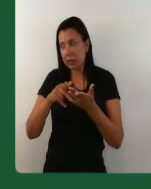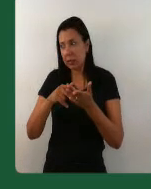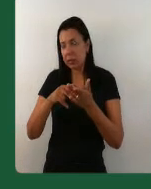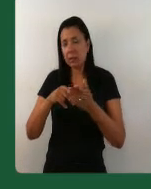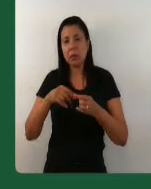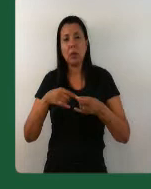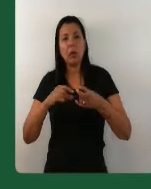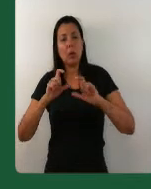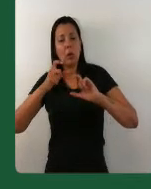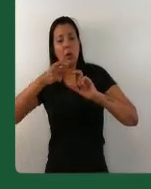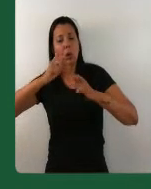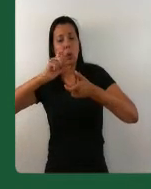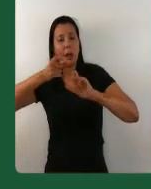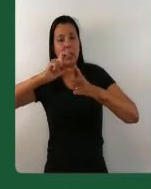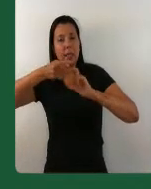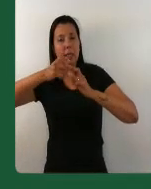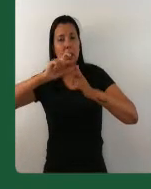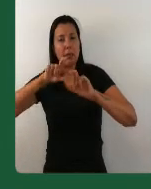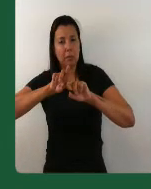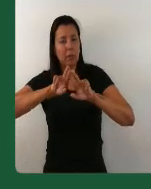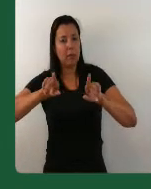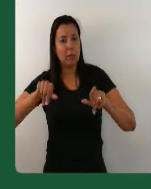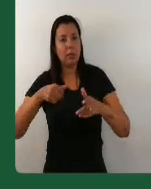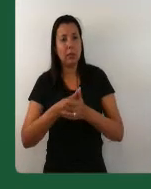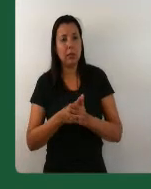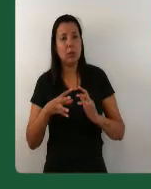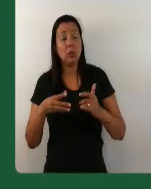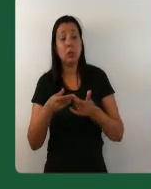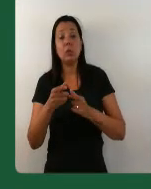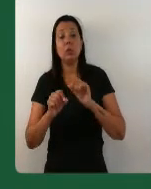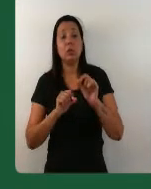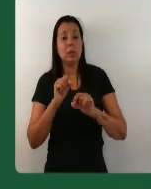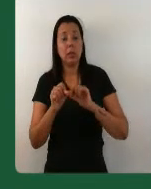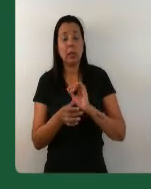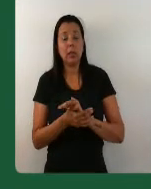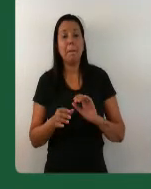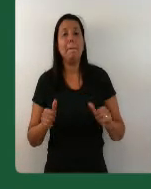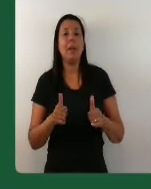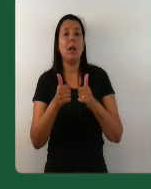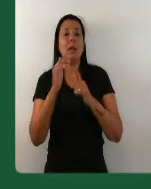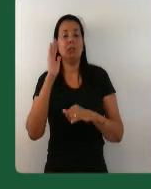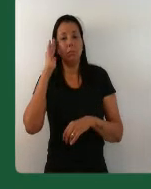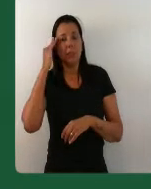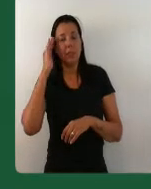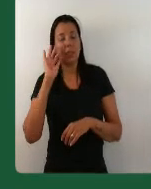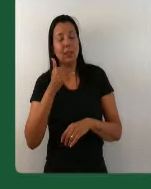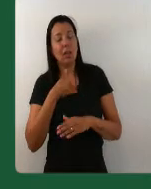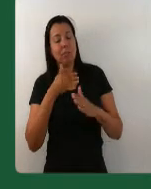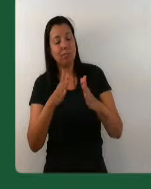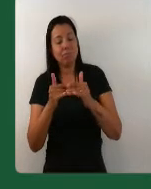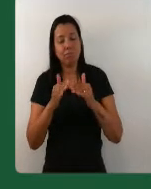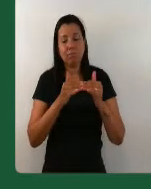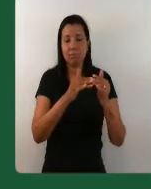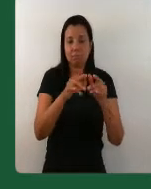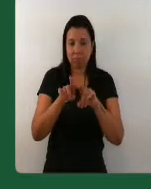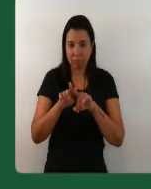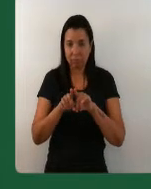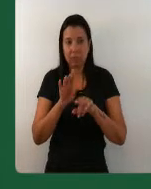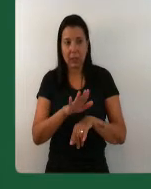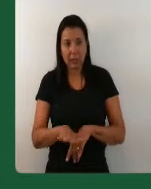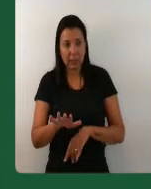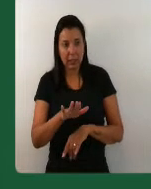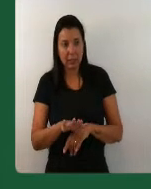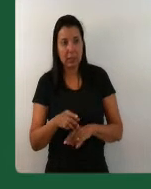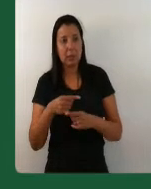uma cerca, raios de sol, né? Tudo para melhor atender as nossas crianças, pois